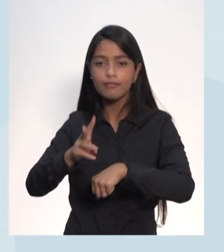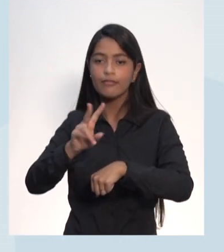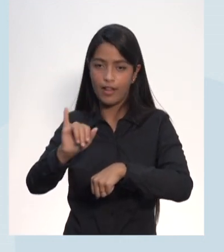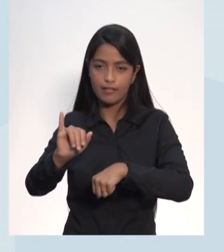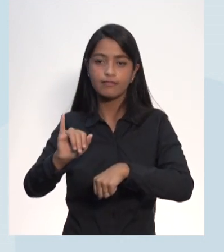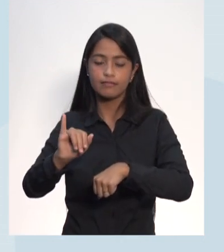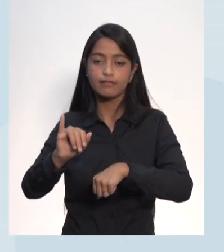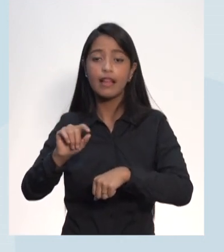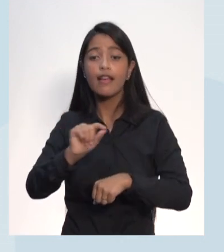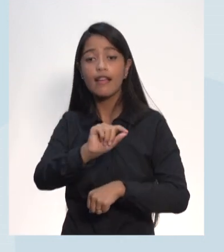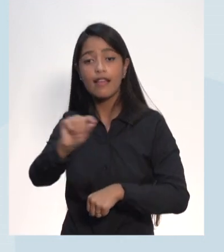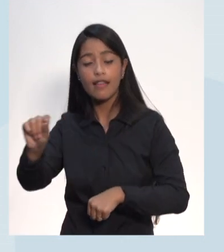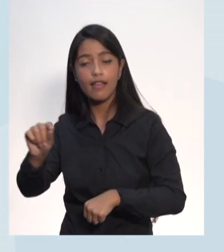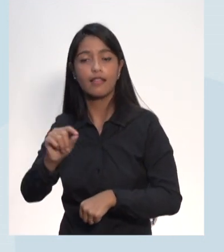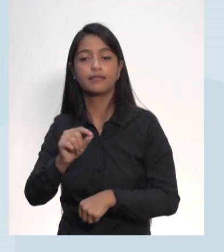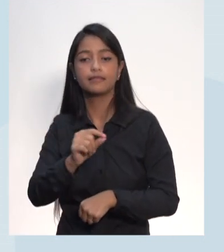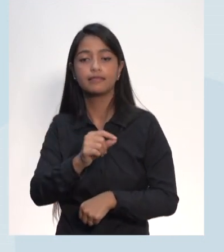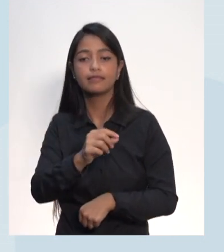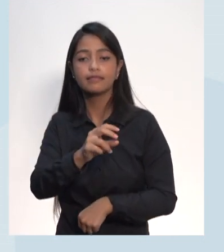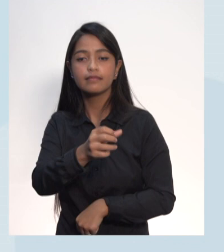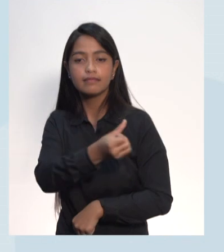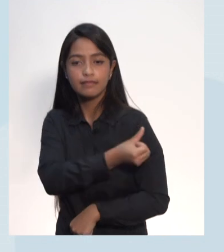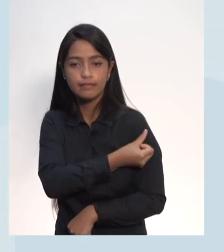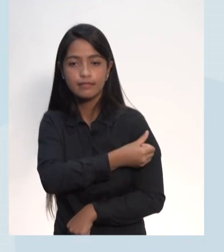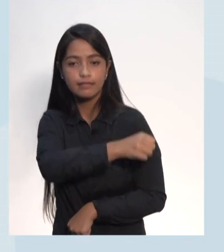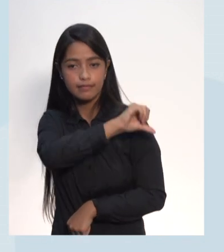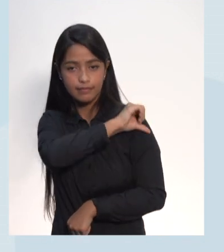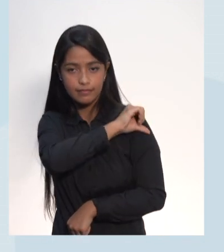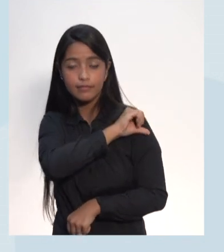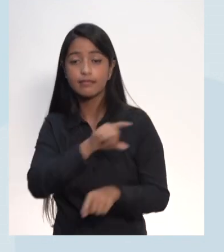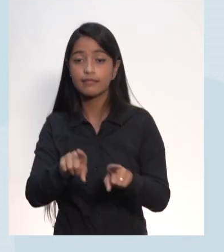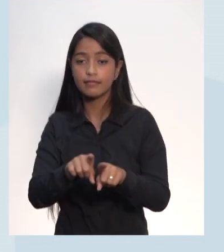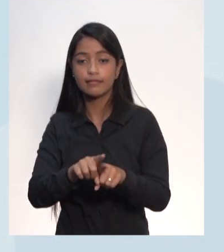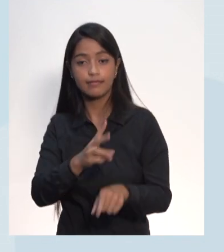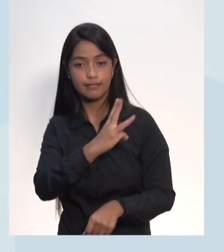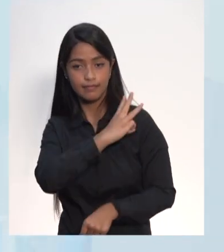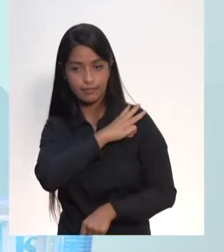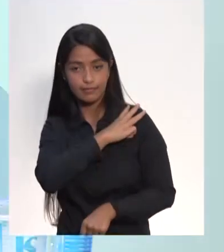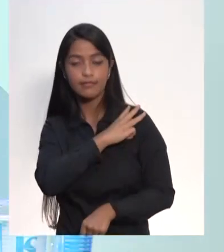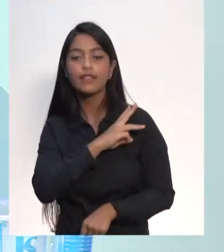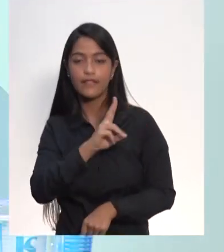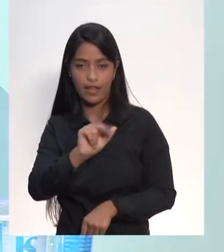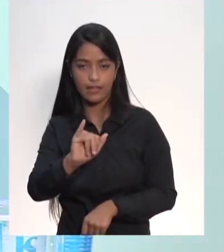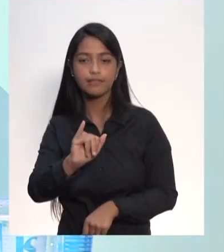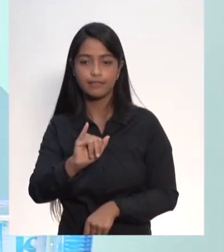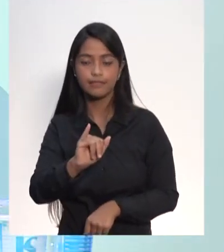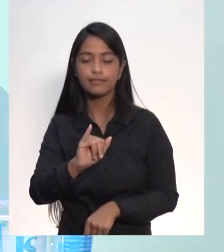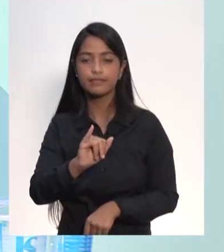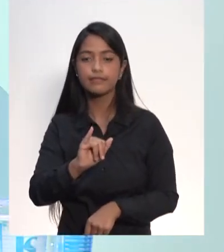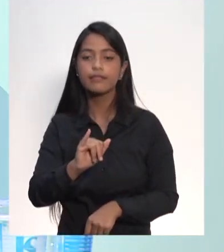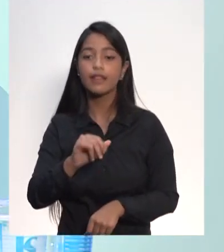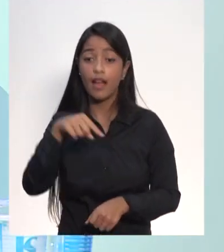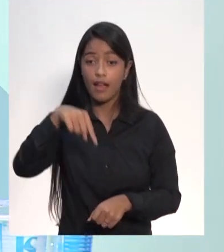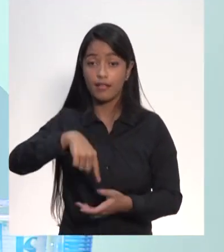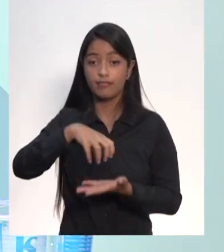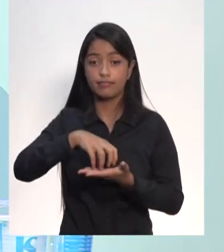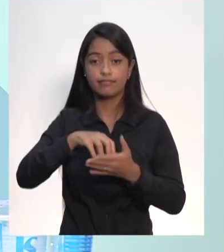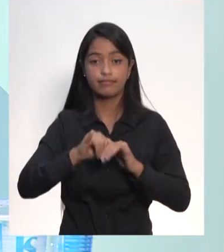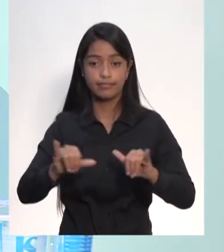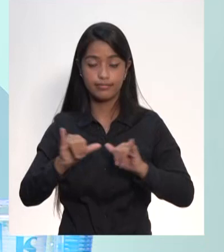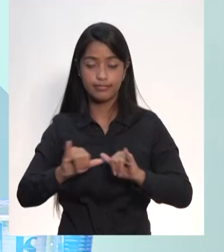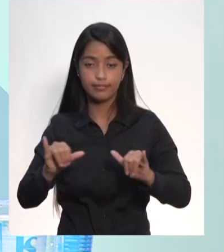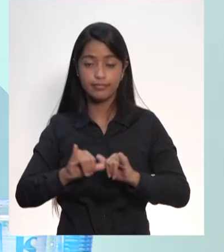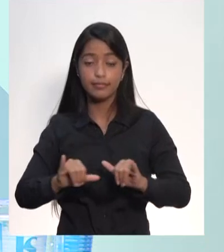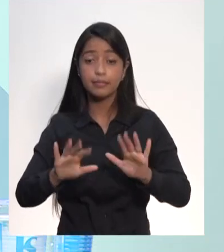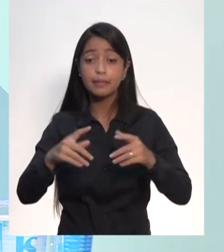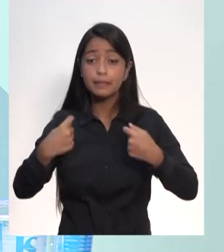do ensino fundamental e do ensino médio, sempre aqui no nosso canal de formação do Centro de Mídias, e nós precisamos